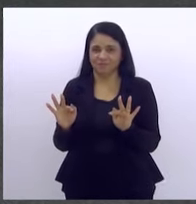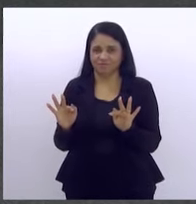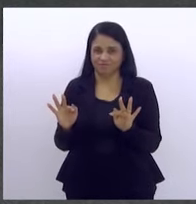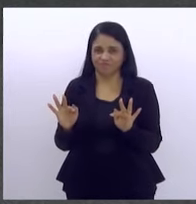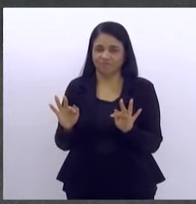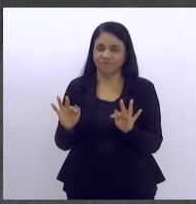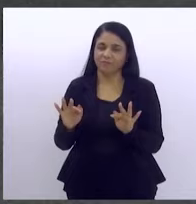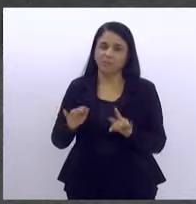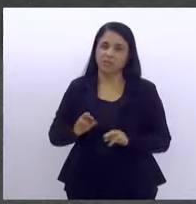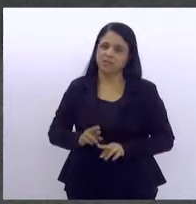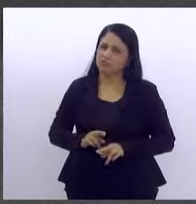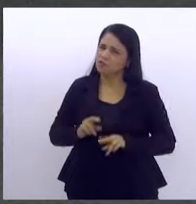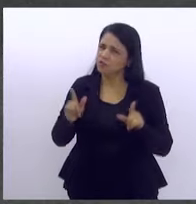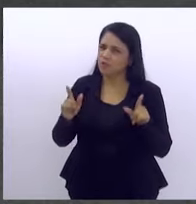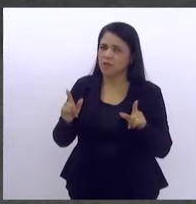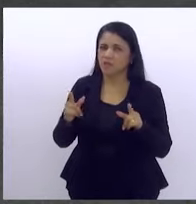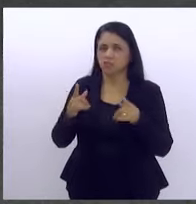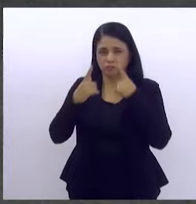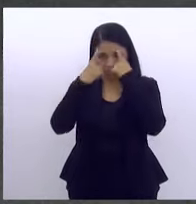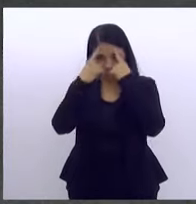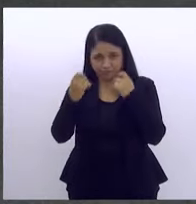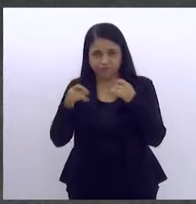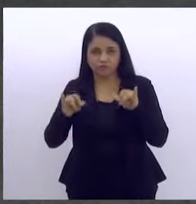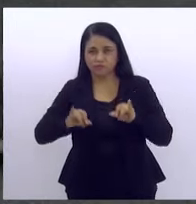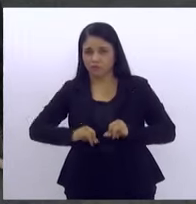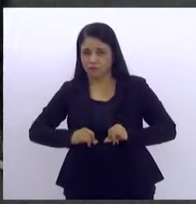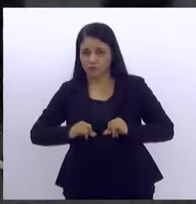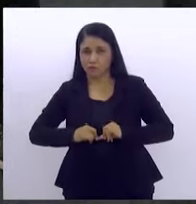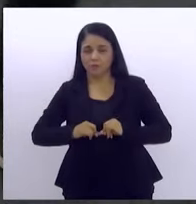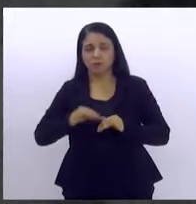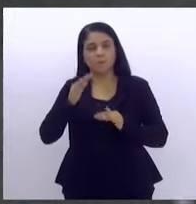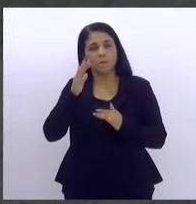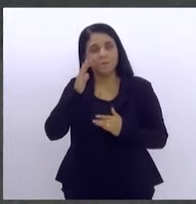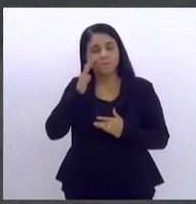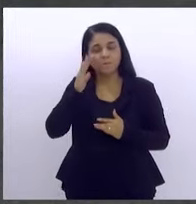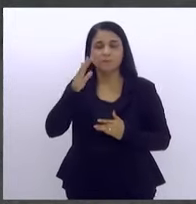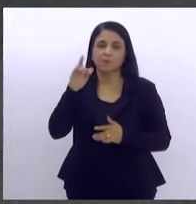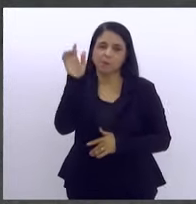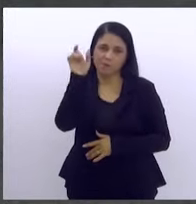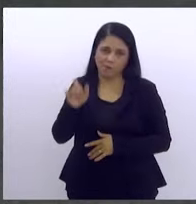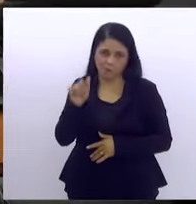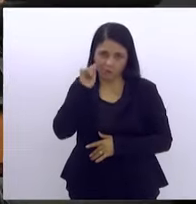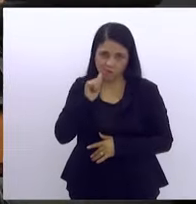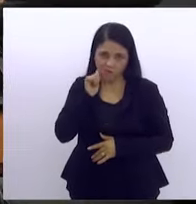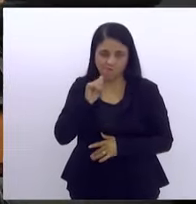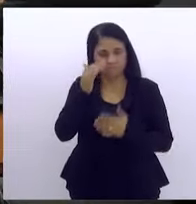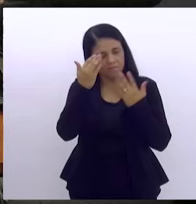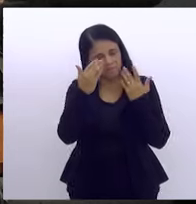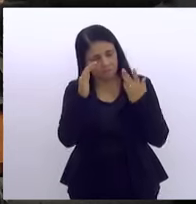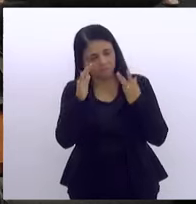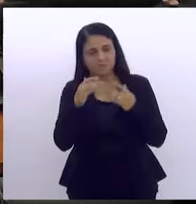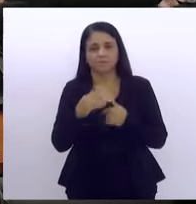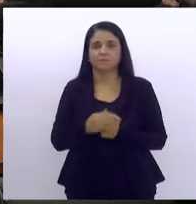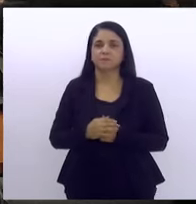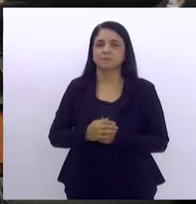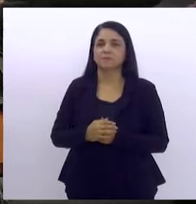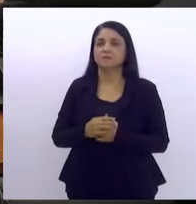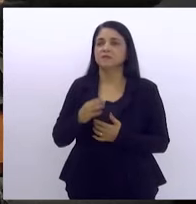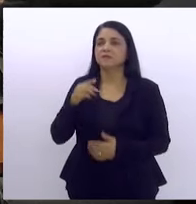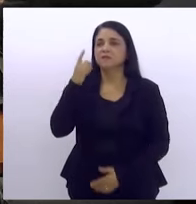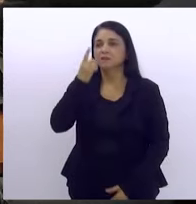vezes, infelizmente, nós observamos, principalmente para as mulheres. Parabéns, presidenta. Deputado Carlos